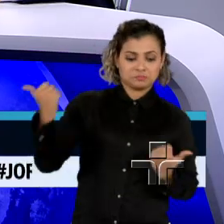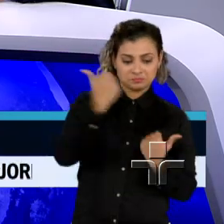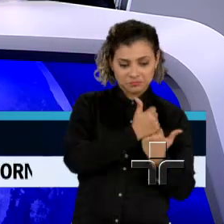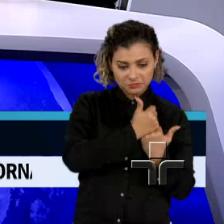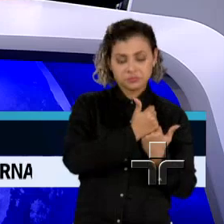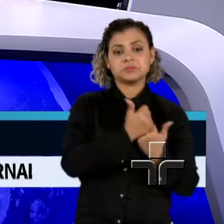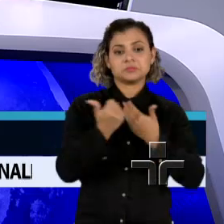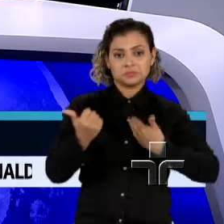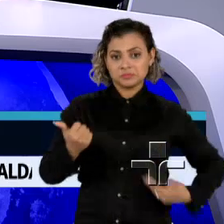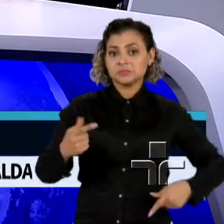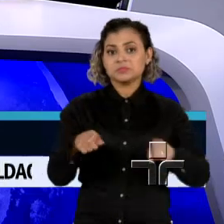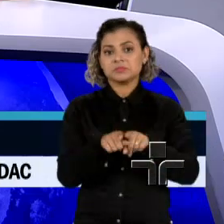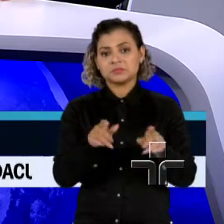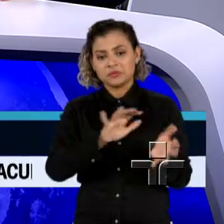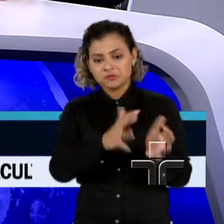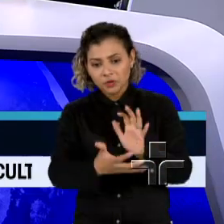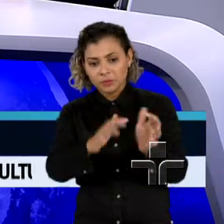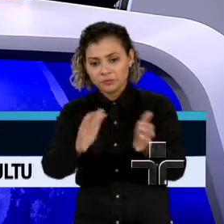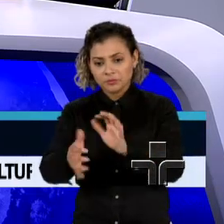eu diria que o que tem